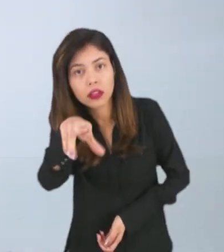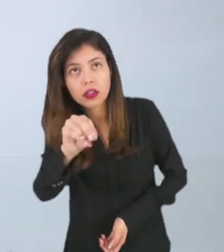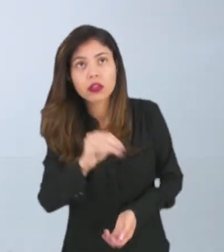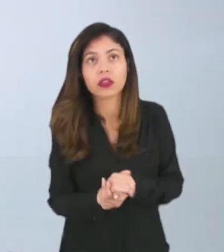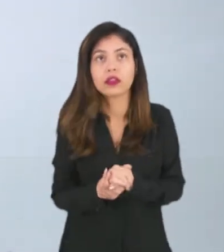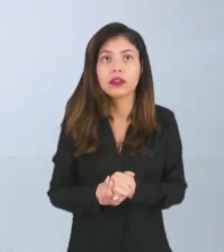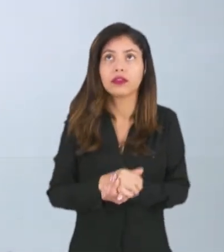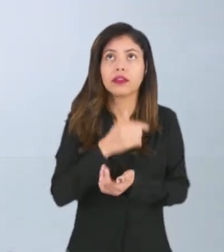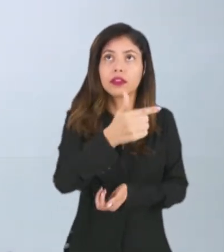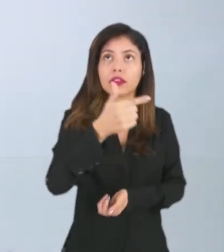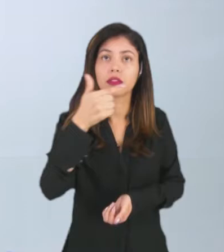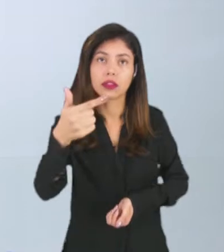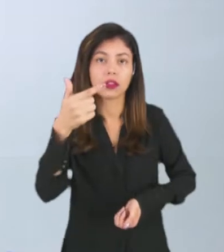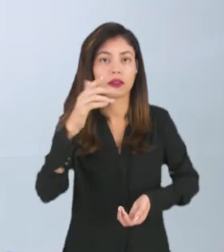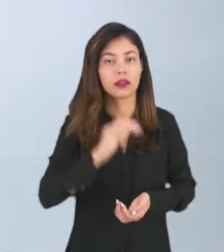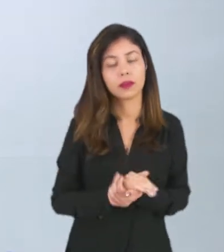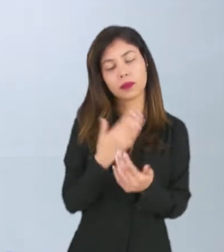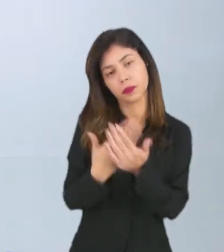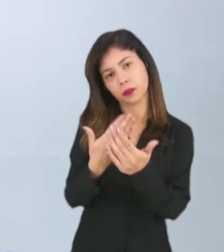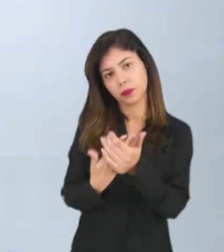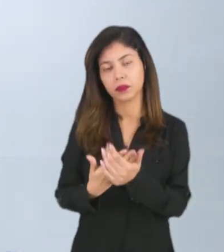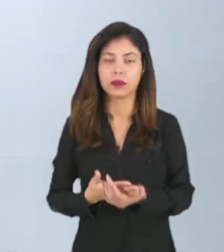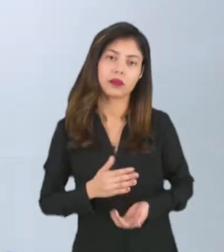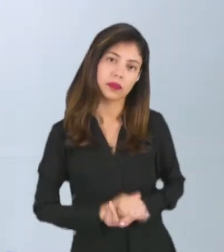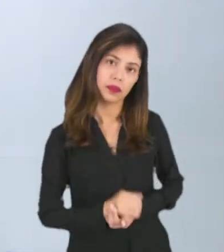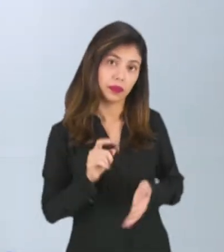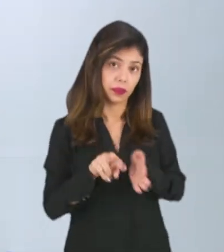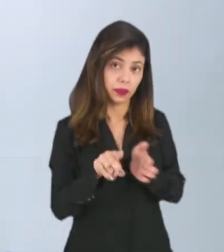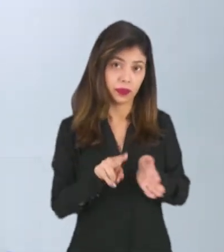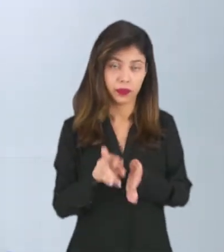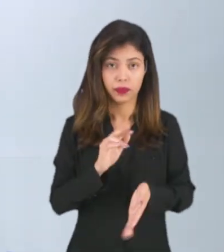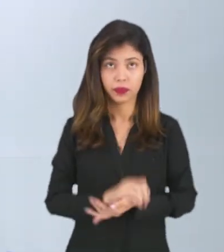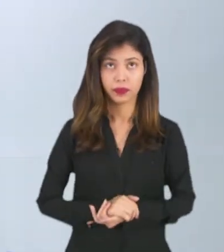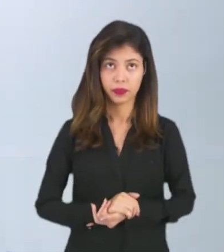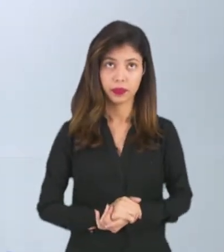nossa 22ª aula de Biologia.